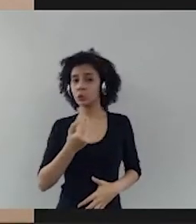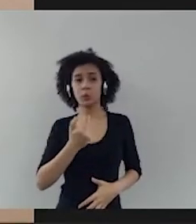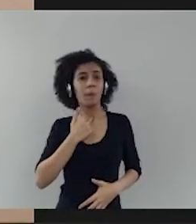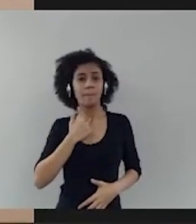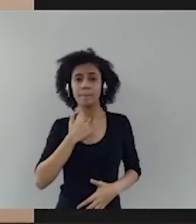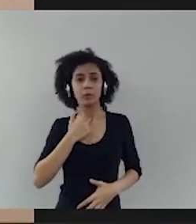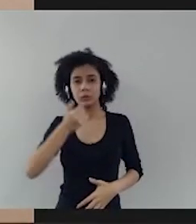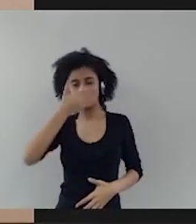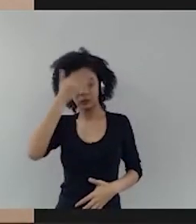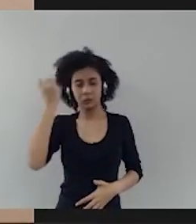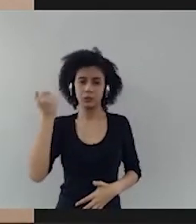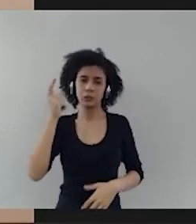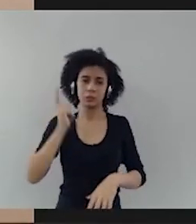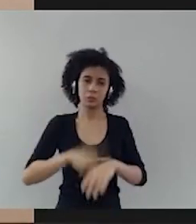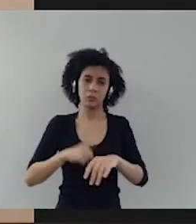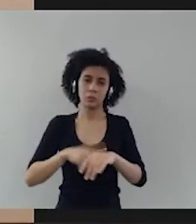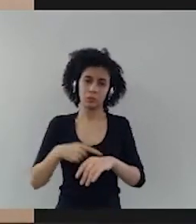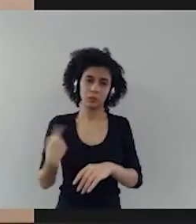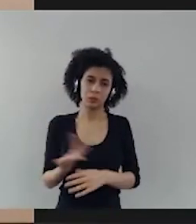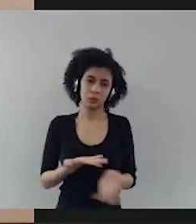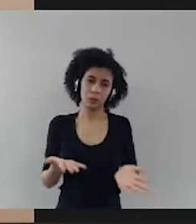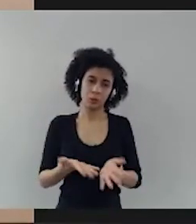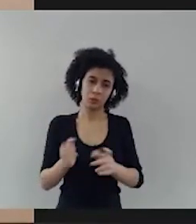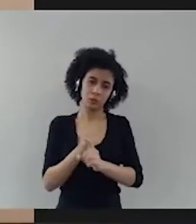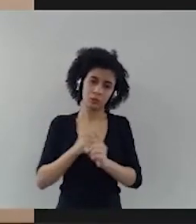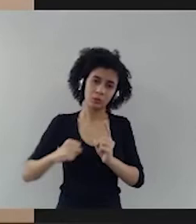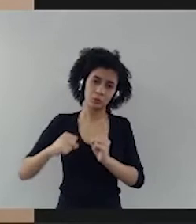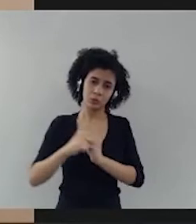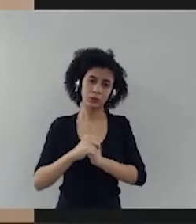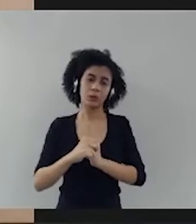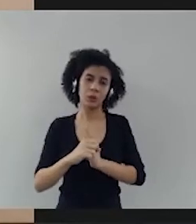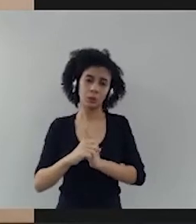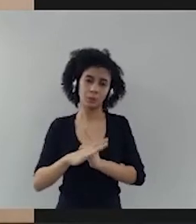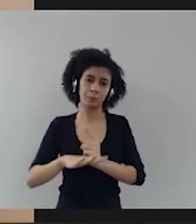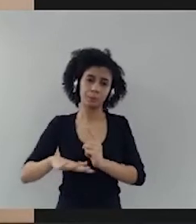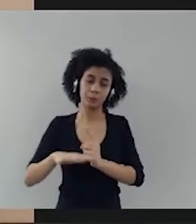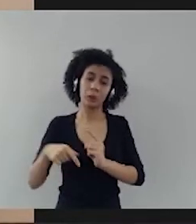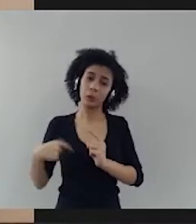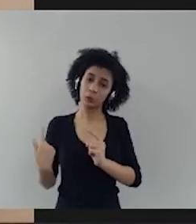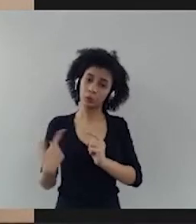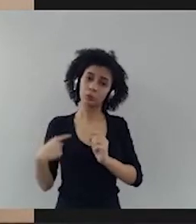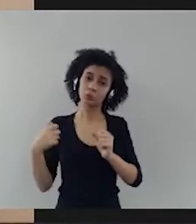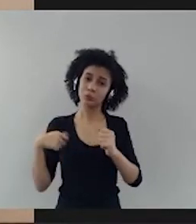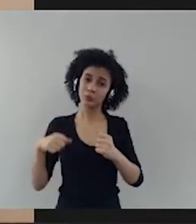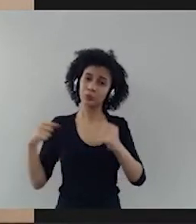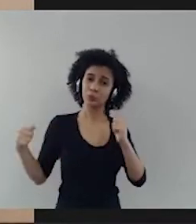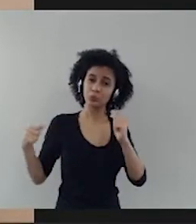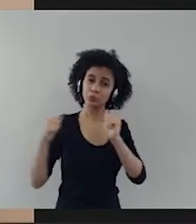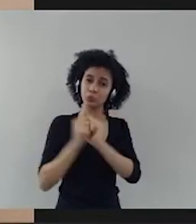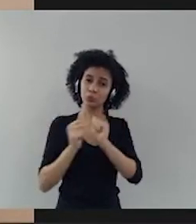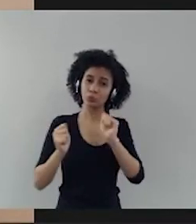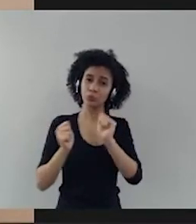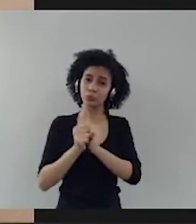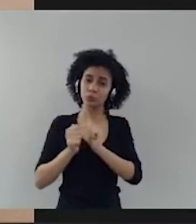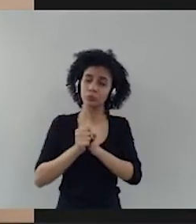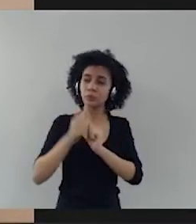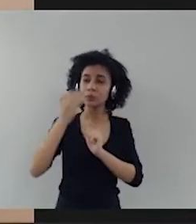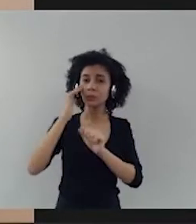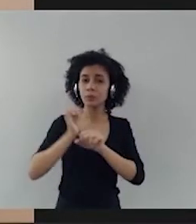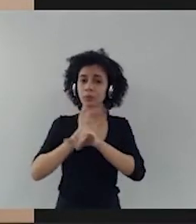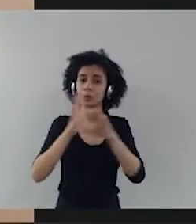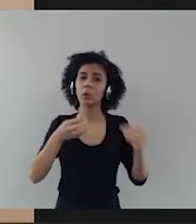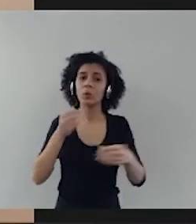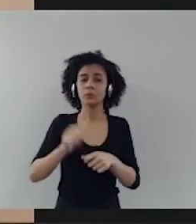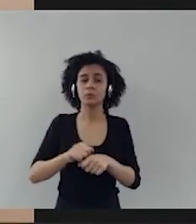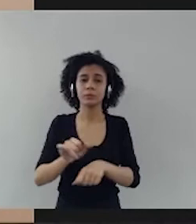devemos esquecer do nosso Estado social, que todos precisamos estar juntos a tentar entender como é que nós podemos realizar.